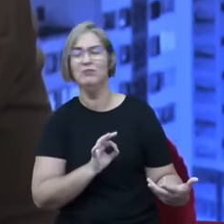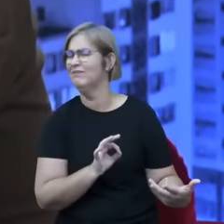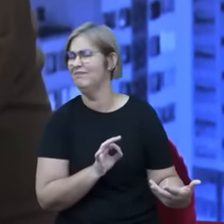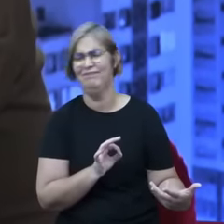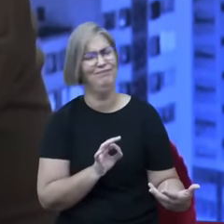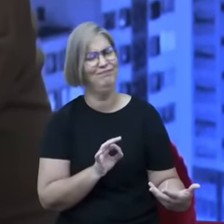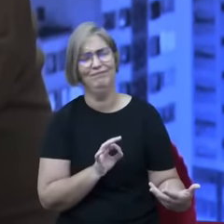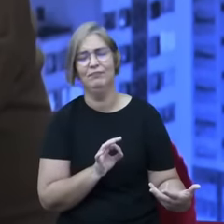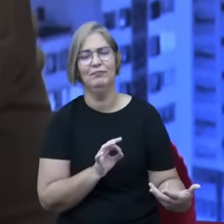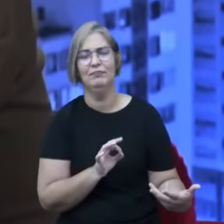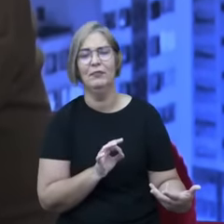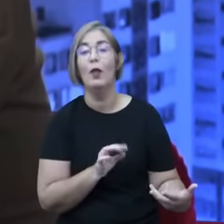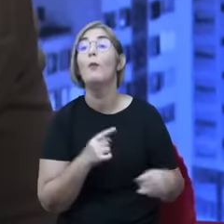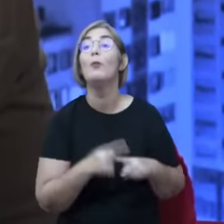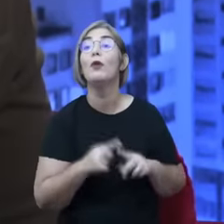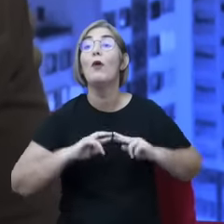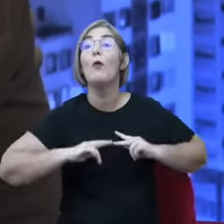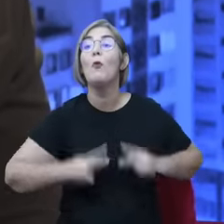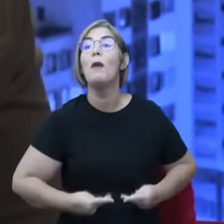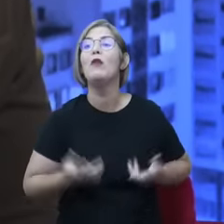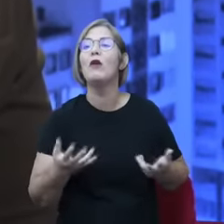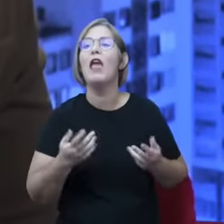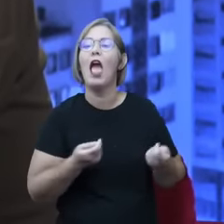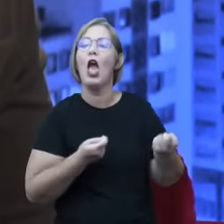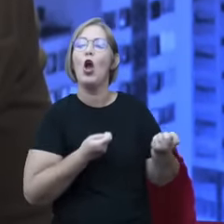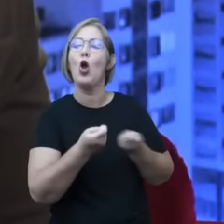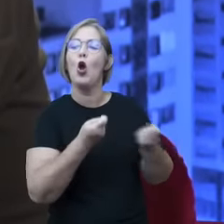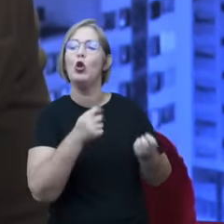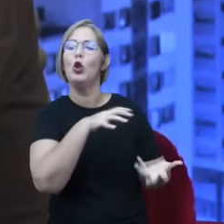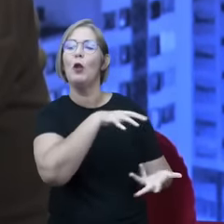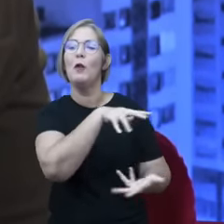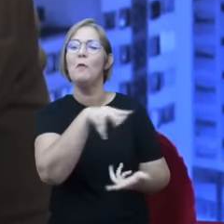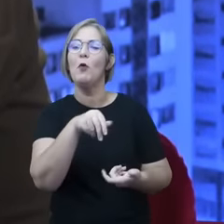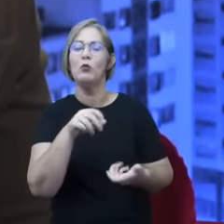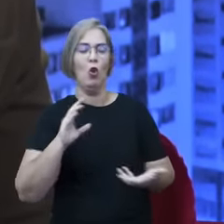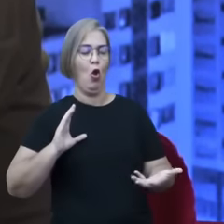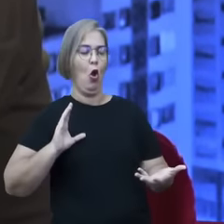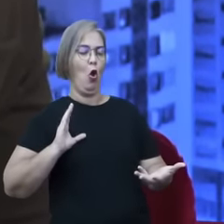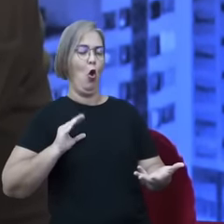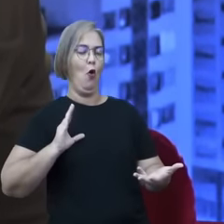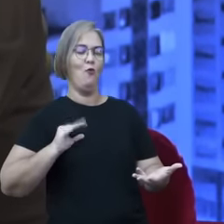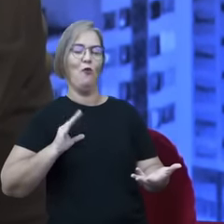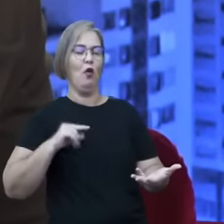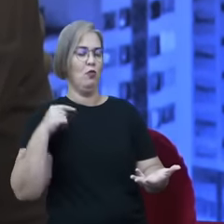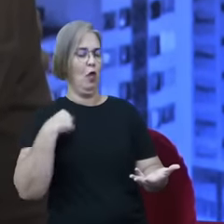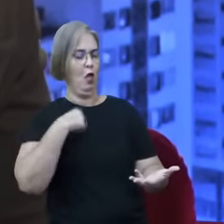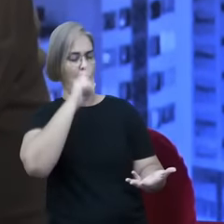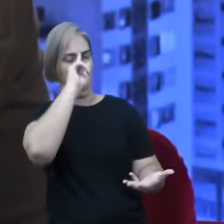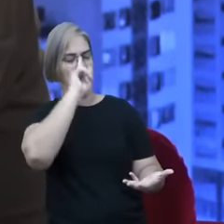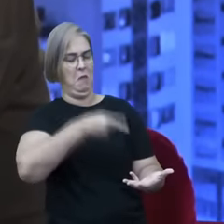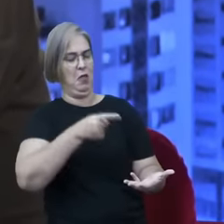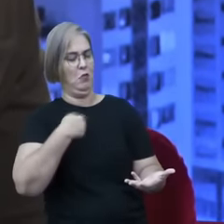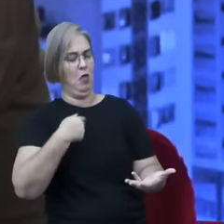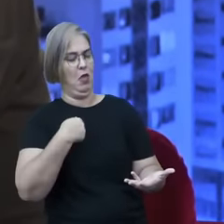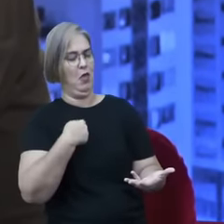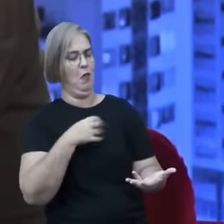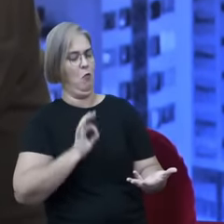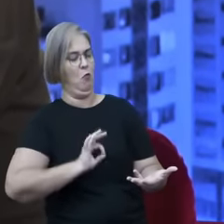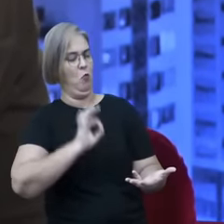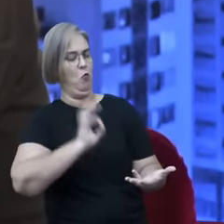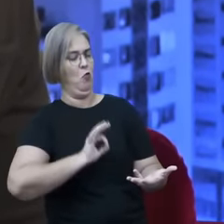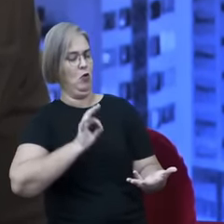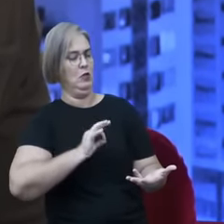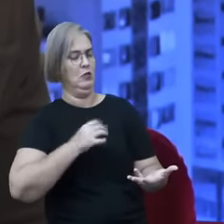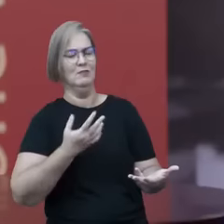confortável, algo em que ele pudesse se sentir eh alguém que domina, alguém que eh